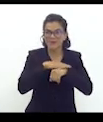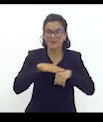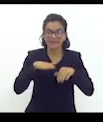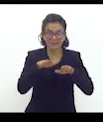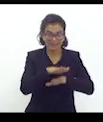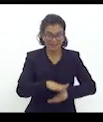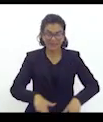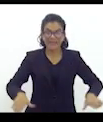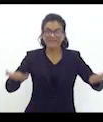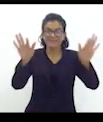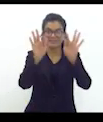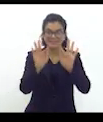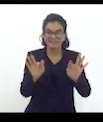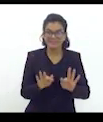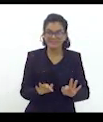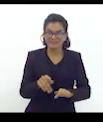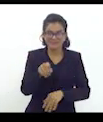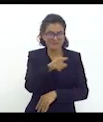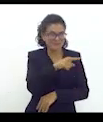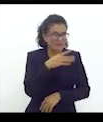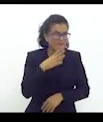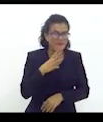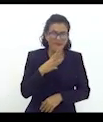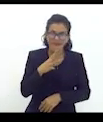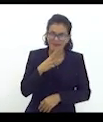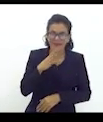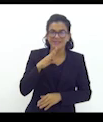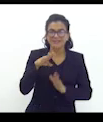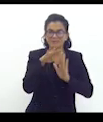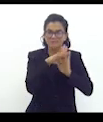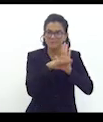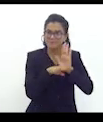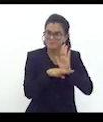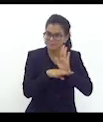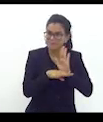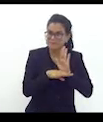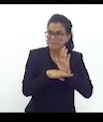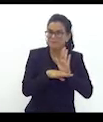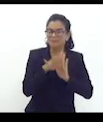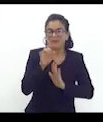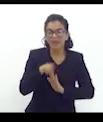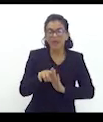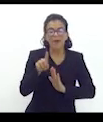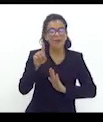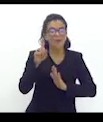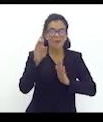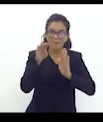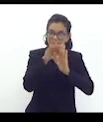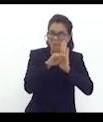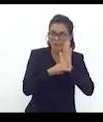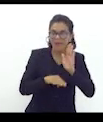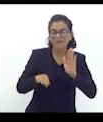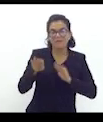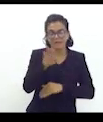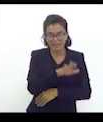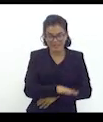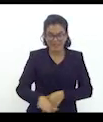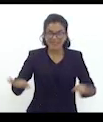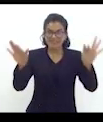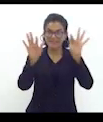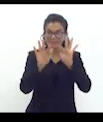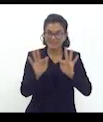Feliz. Quase todo mundo conhece esse programa, que era um programa Criança Feliz, e